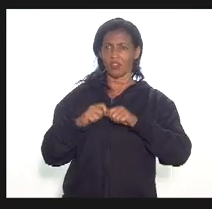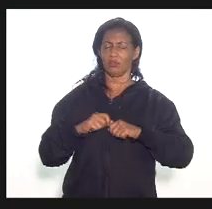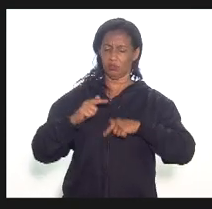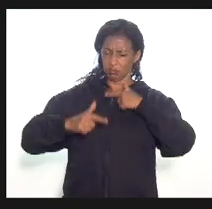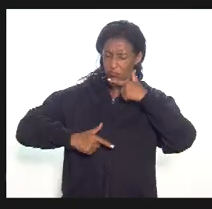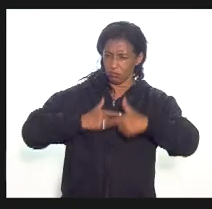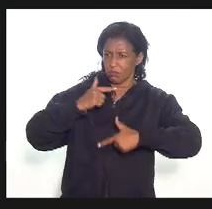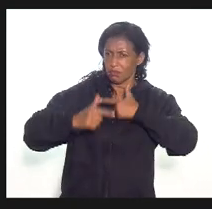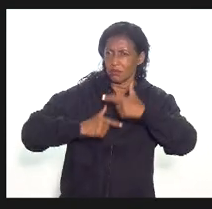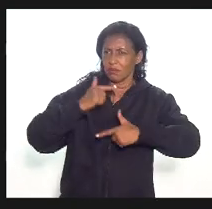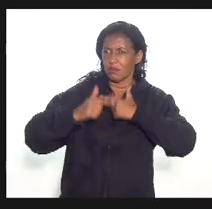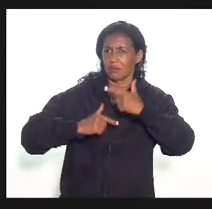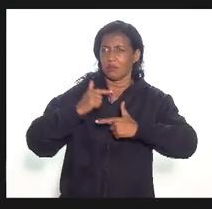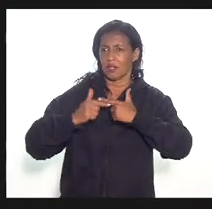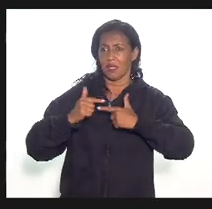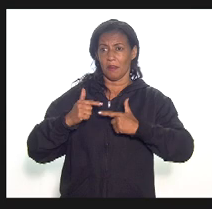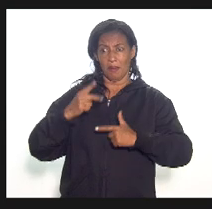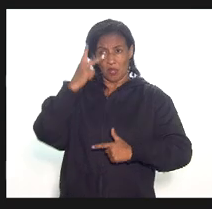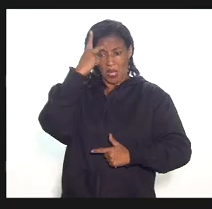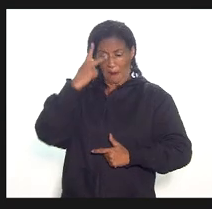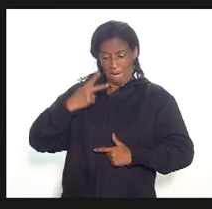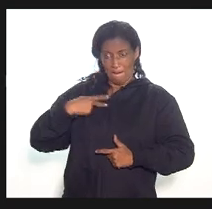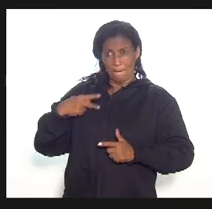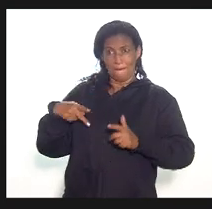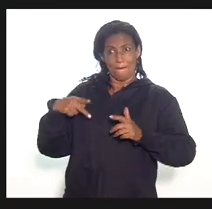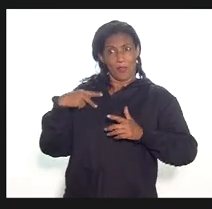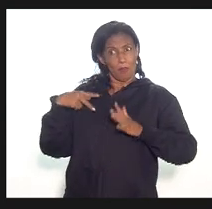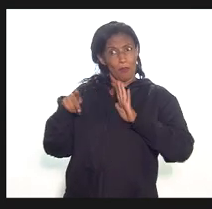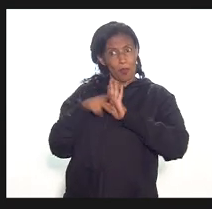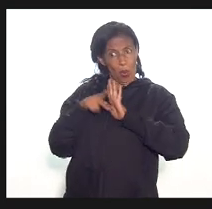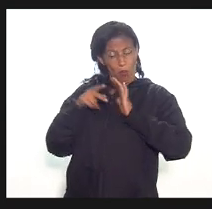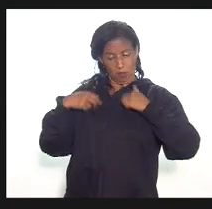mas fazer aquilo que nos compete aquilo que nos é possível